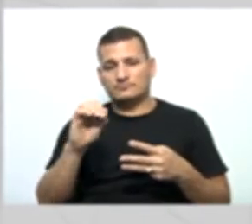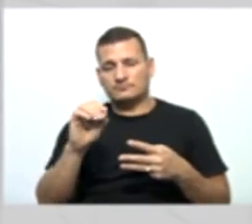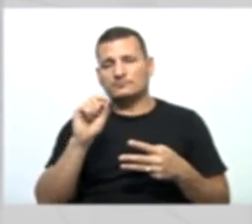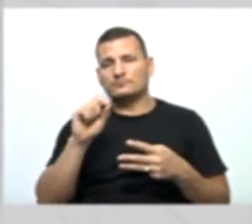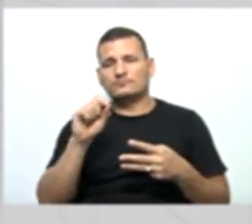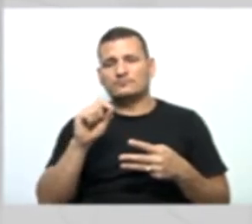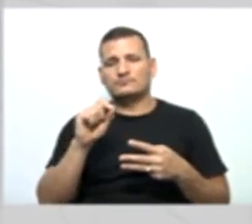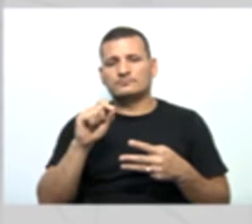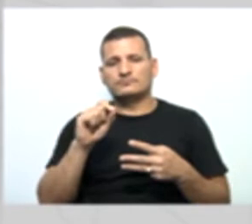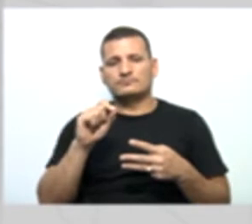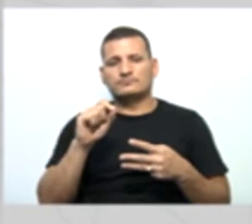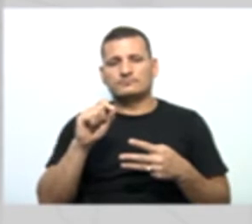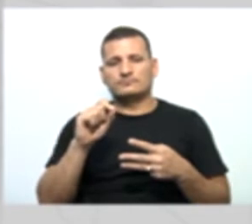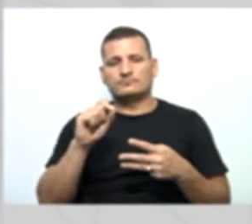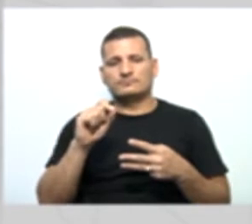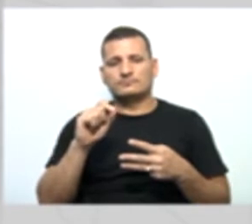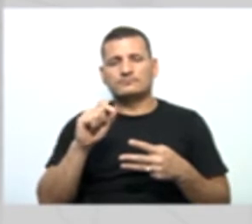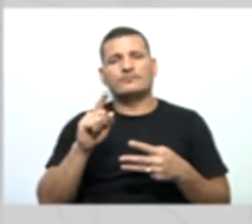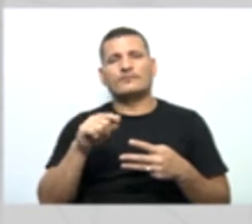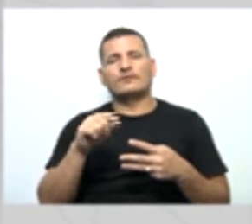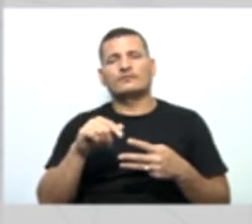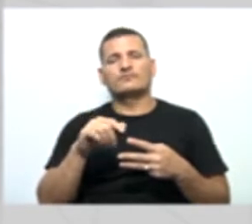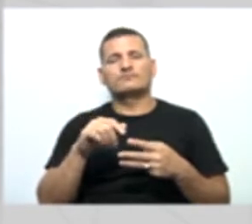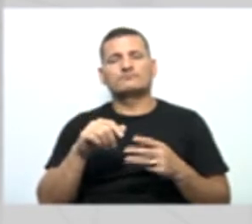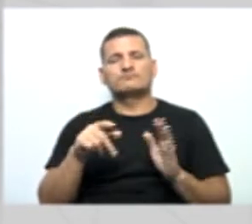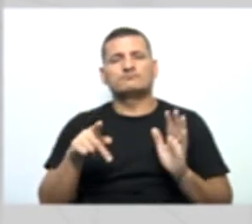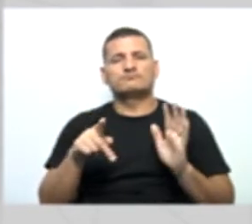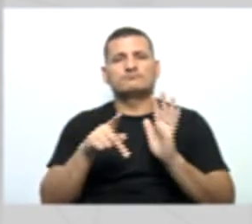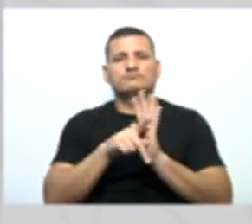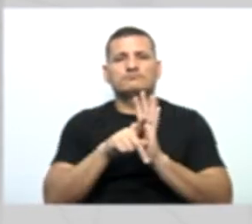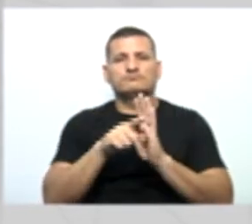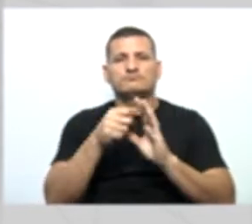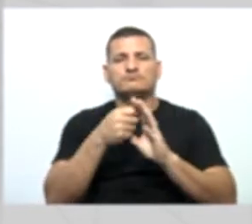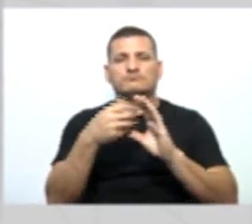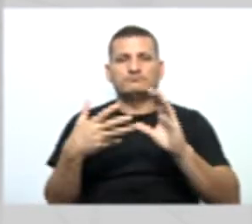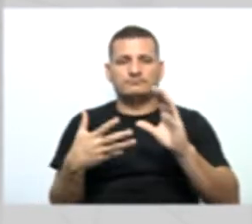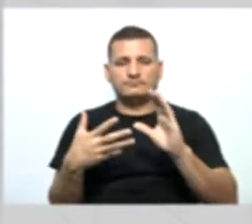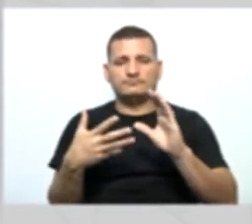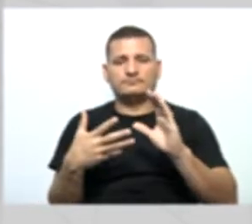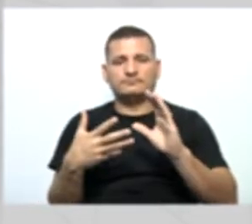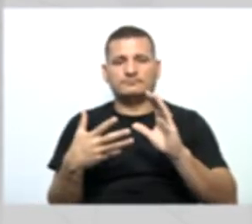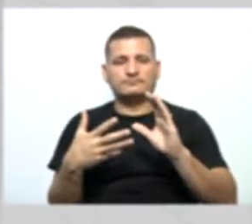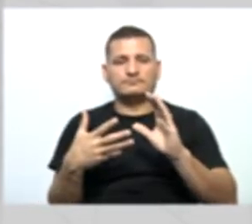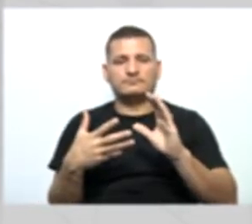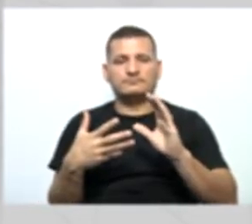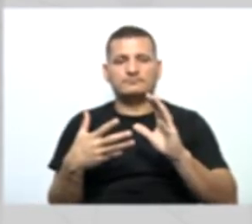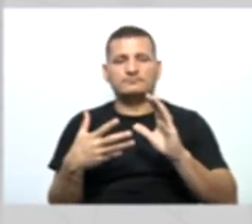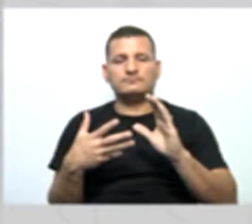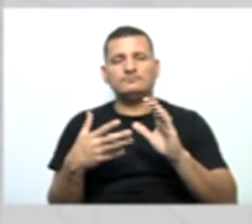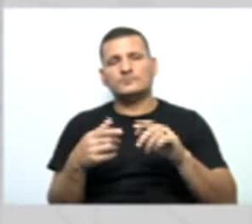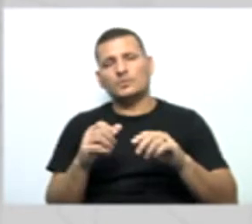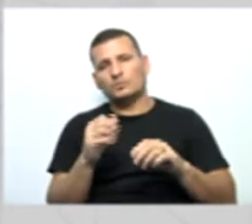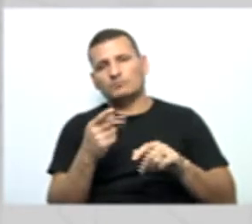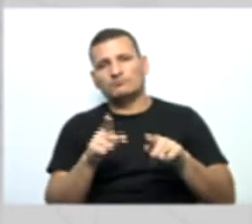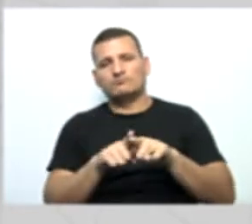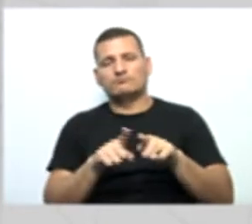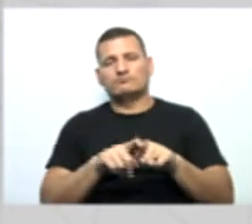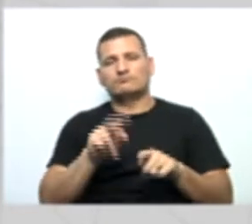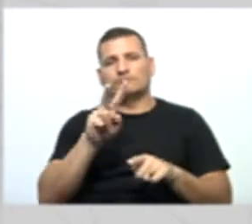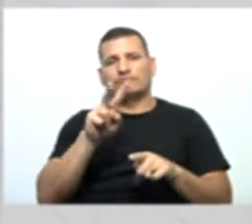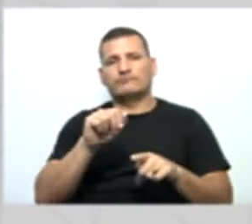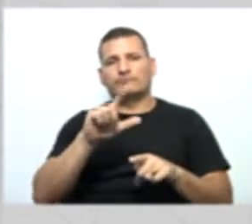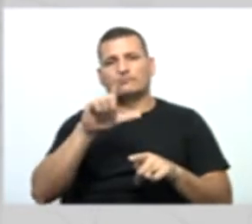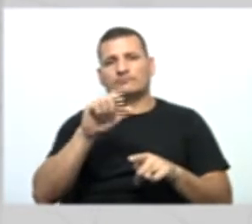nos referindo ao conjunto de propriedades, ou seja, características de um objeto, também chamado de valores dos